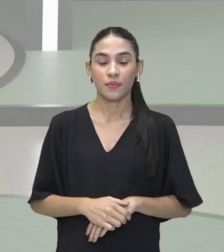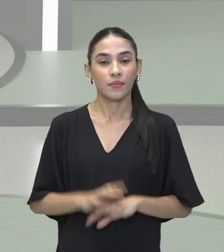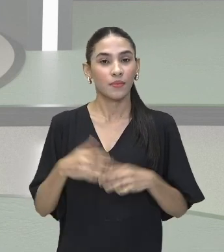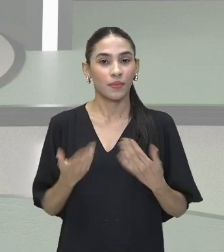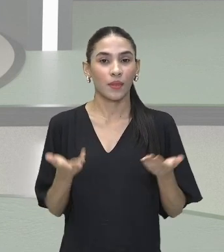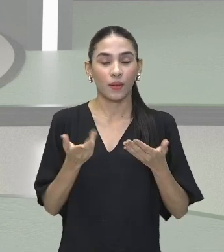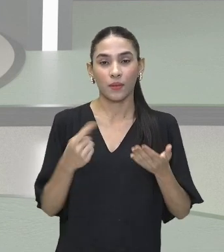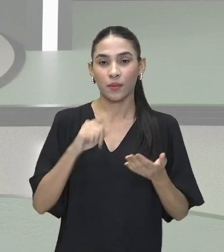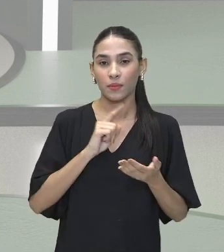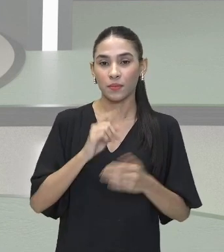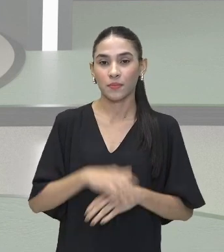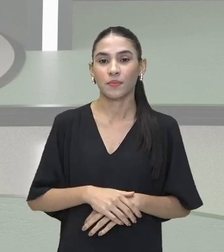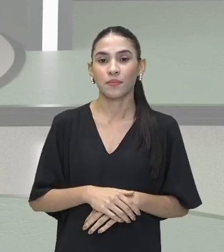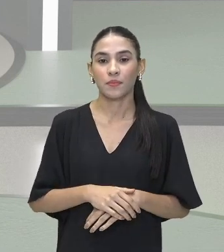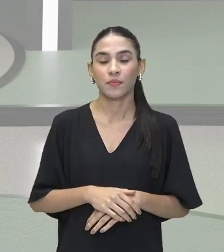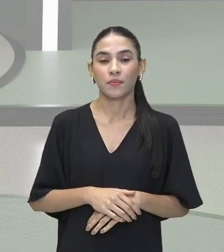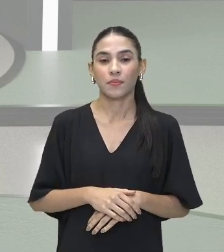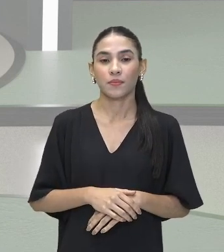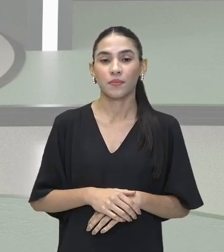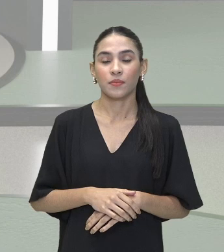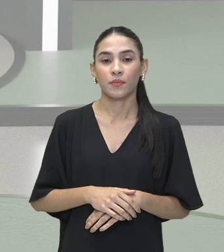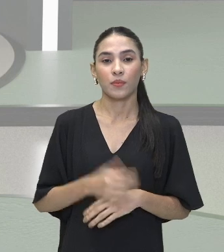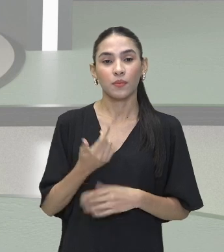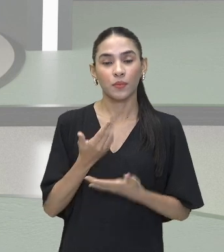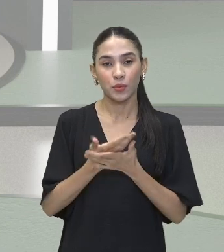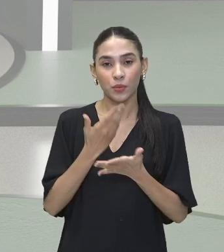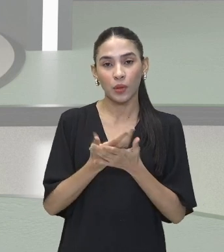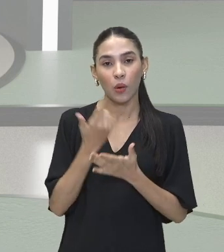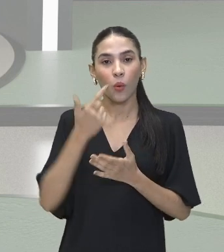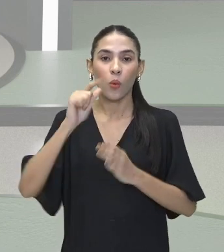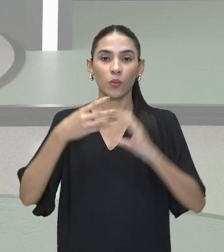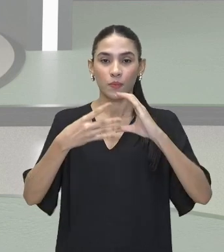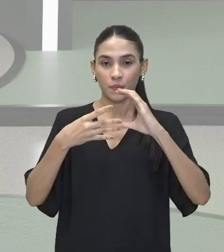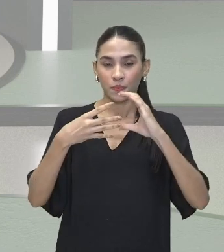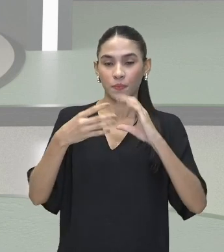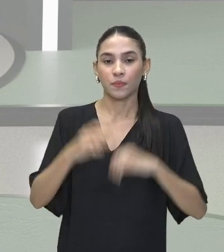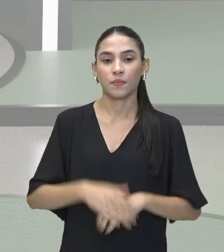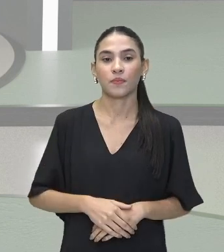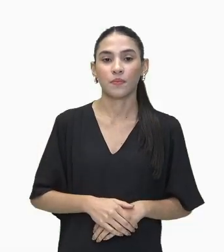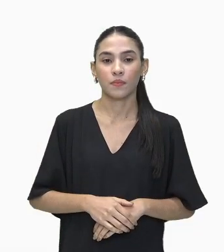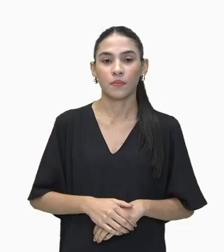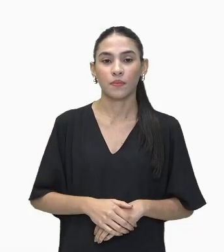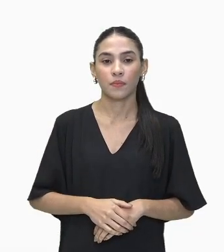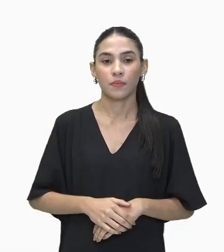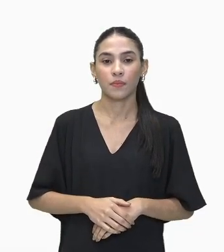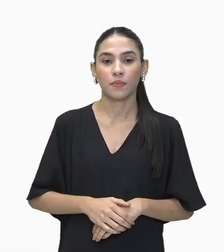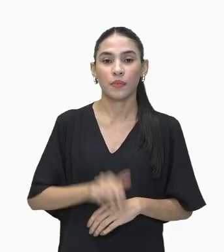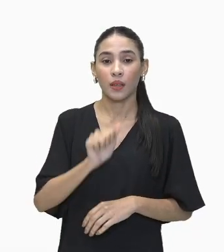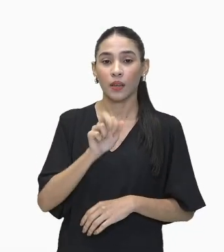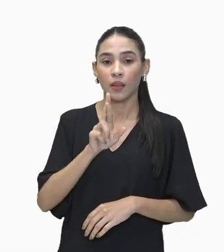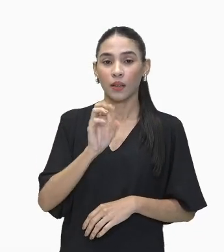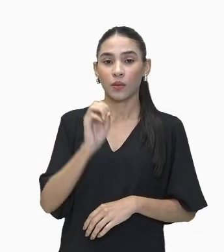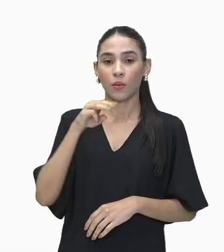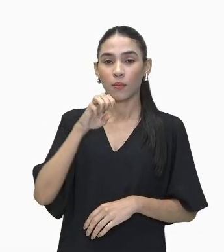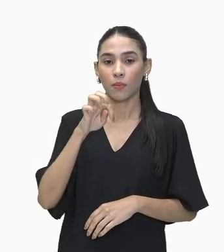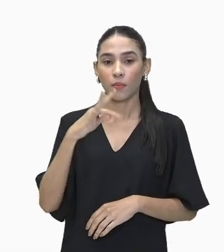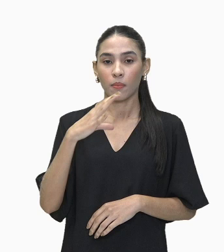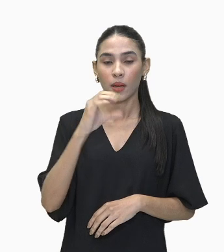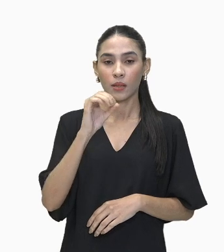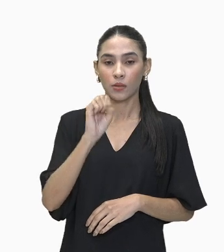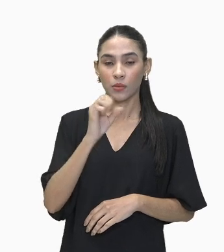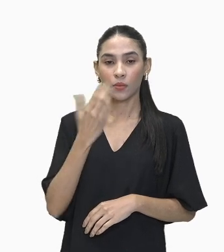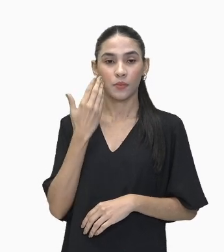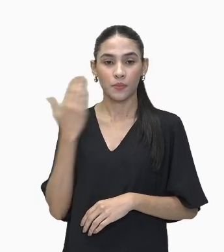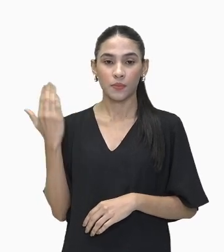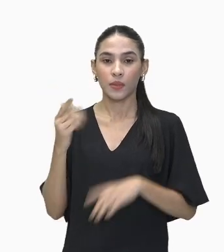agora nós vamos para o último dos hidrocarbonetos que eu trouxe para vocês, que são os aromáticos. Os hidrocarbonetos aromáticos,